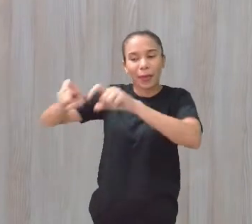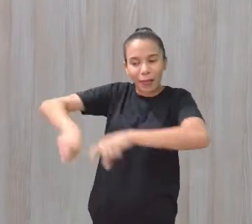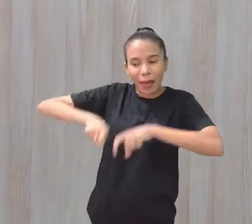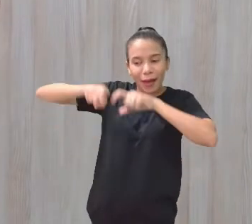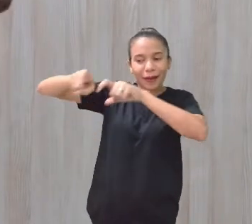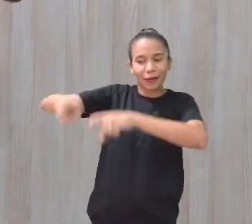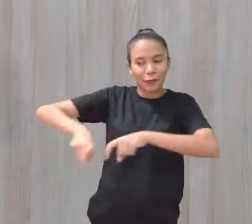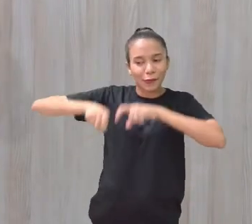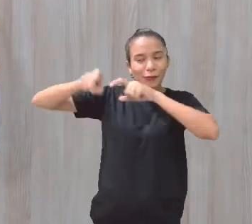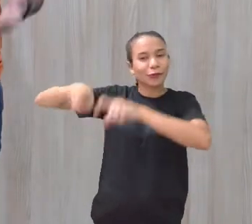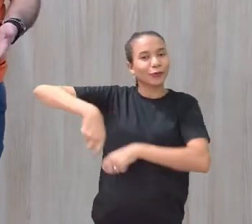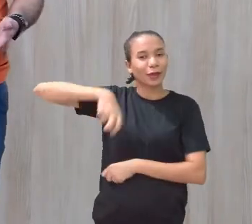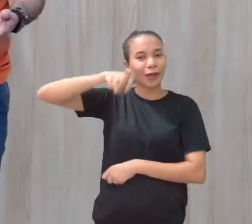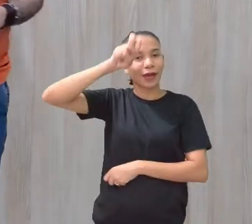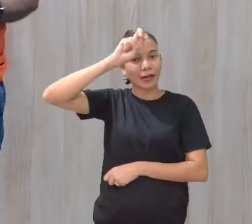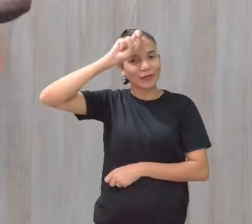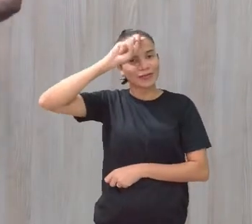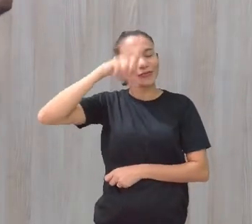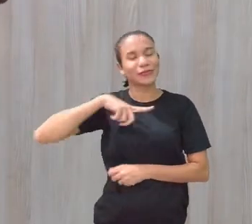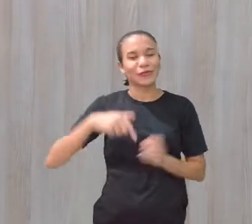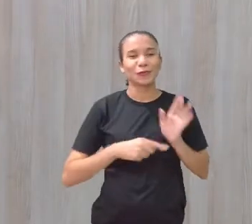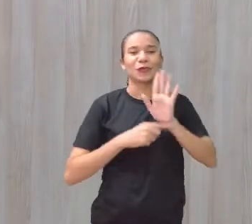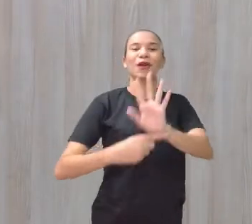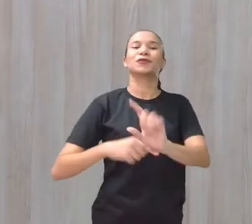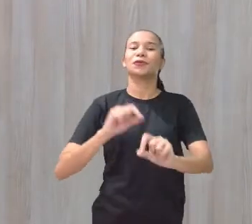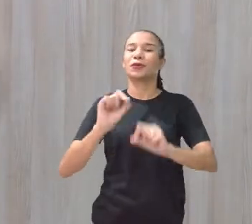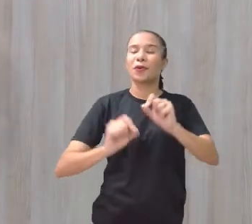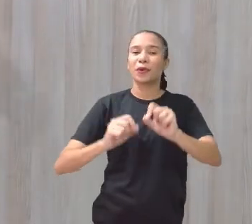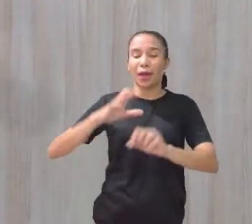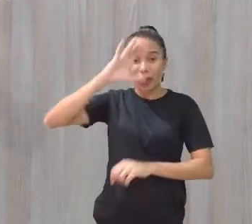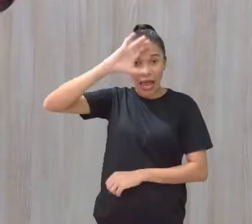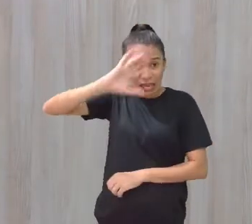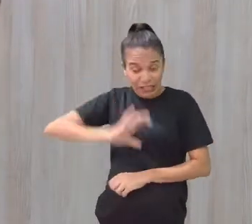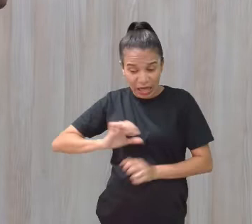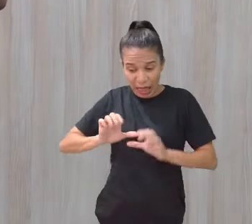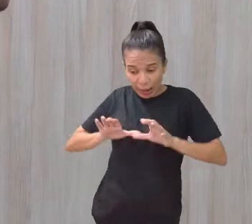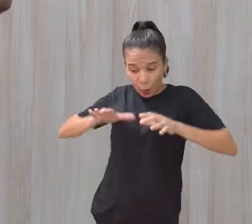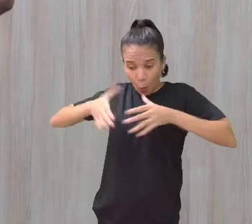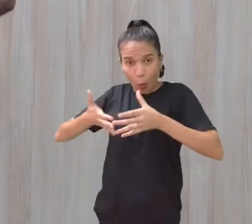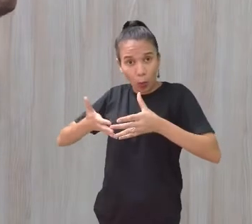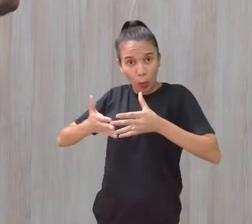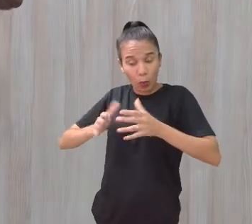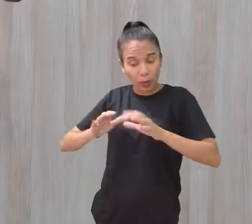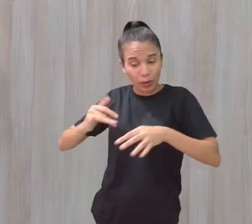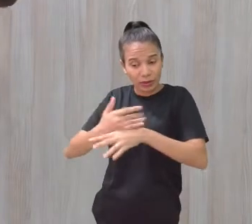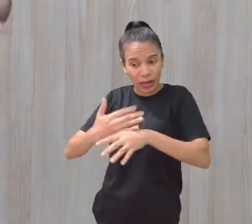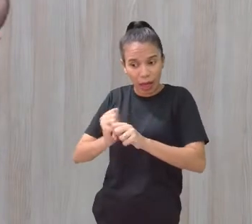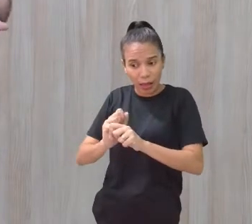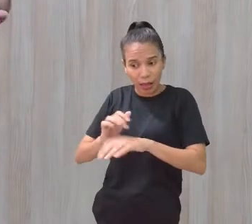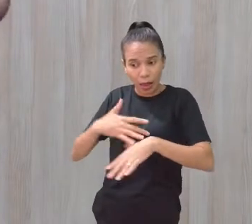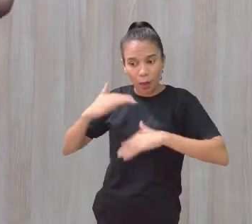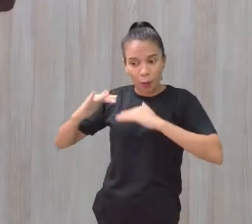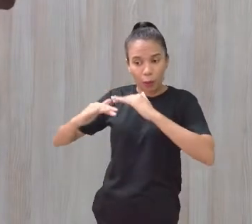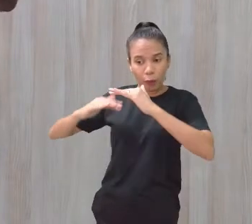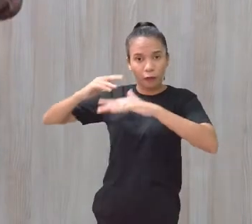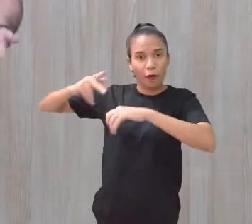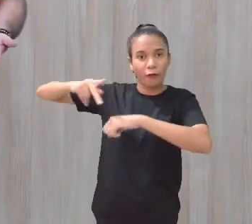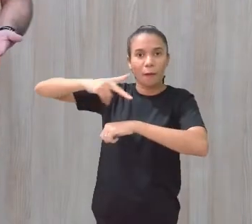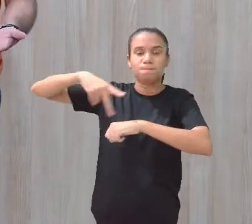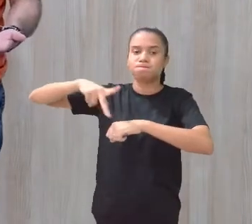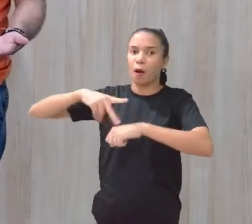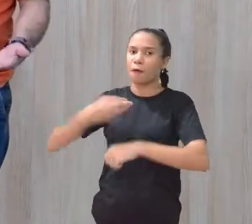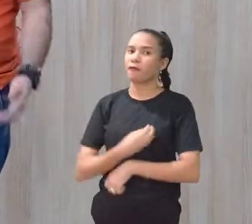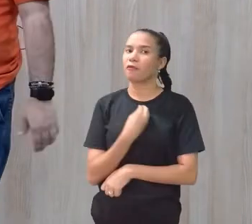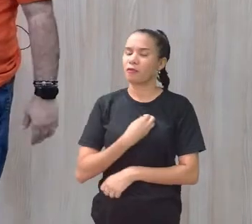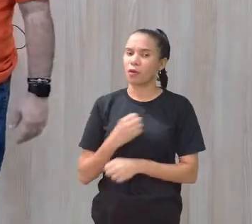agricultura egípcia, né, e contribuir assim para que aquela civilização se desenvolvesse e sobrevivesse durante um bom